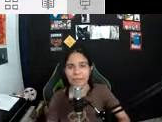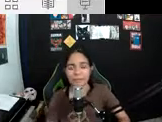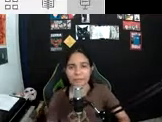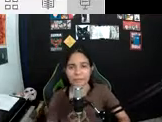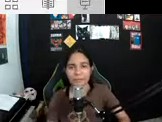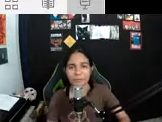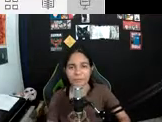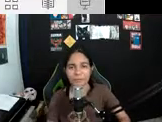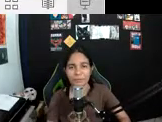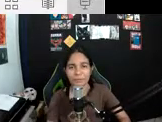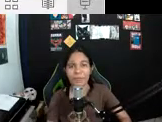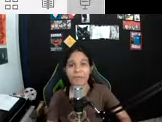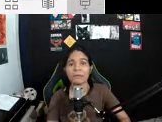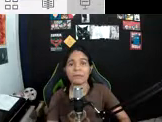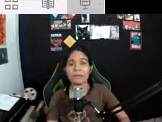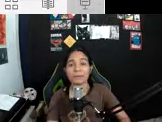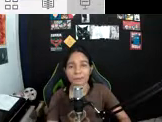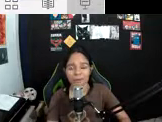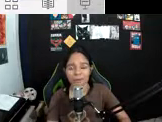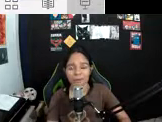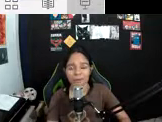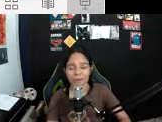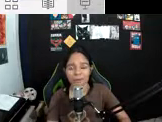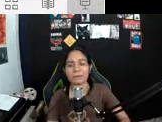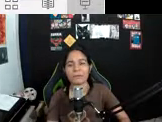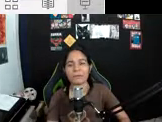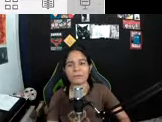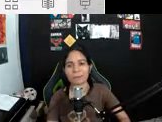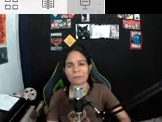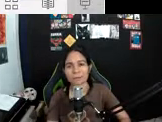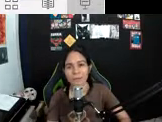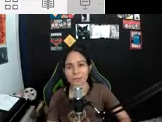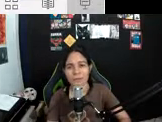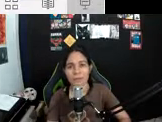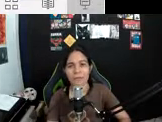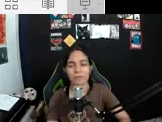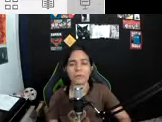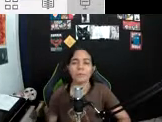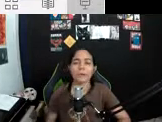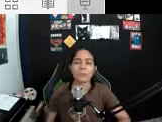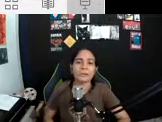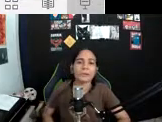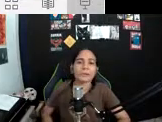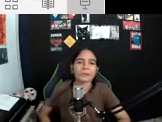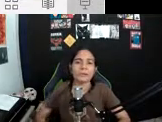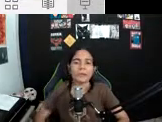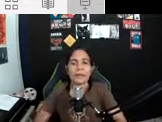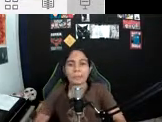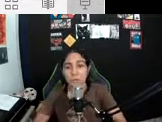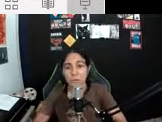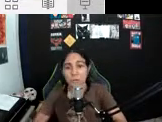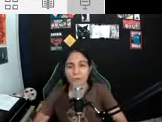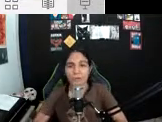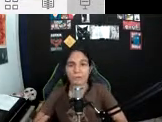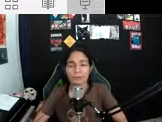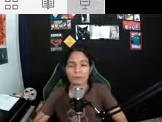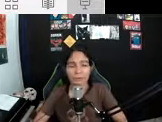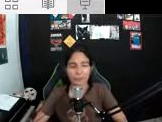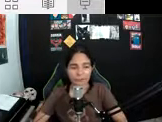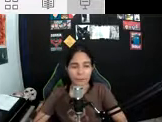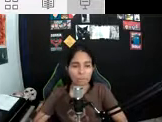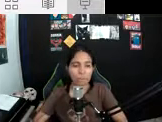traz, né, que vocês precisam trabalhar em equipe, que vocês precisam manter a ética, que vocês precisam ter conhecimento para poder exercer a profissão de